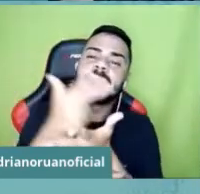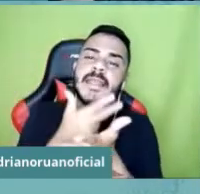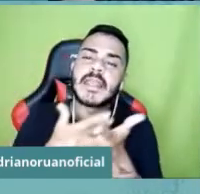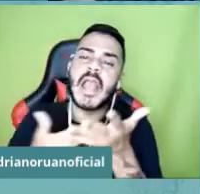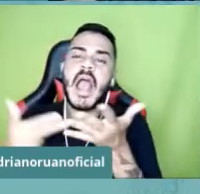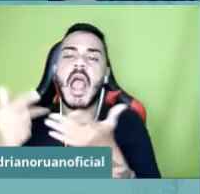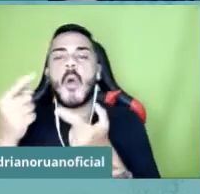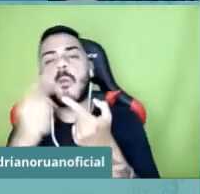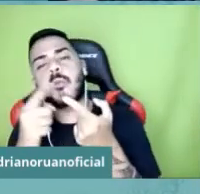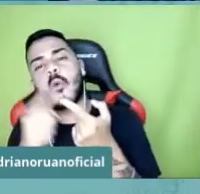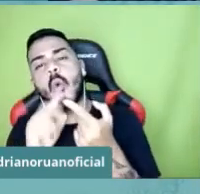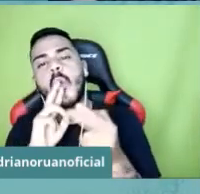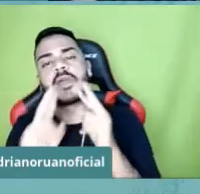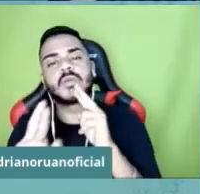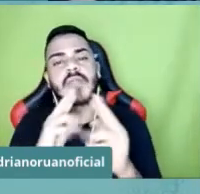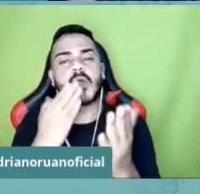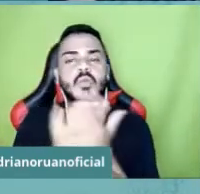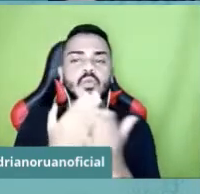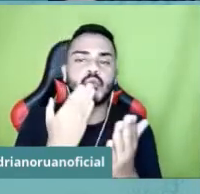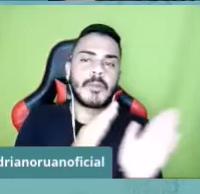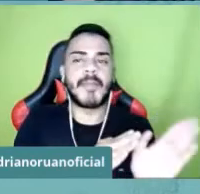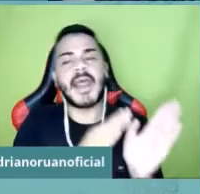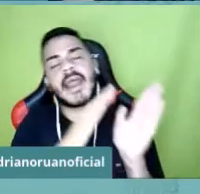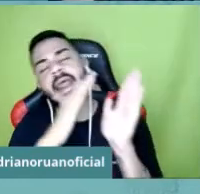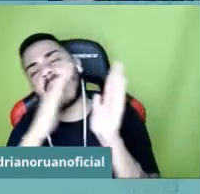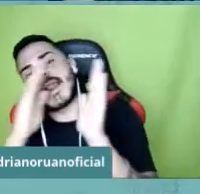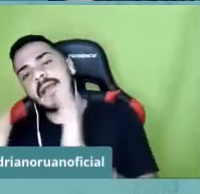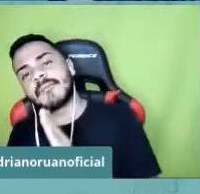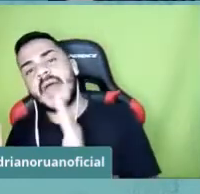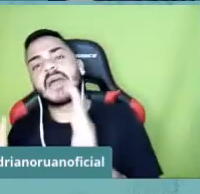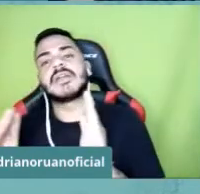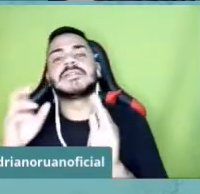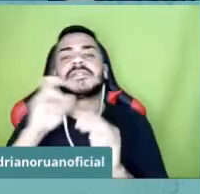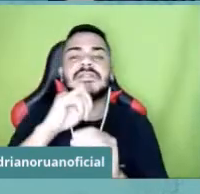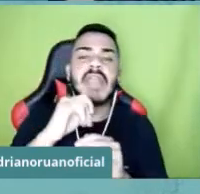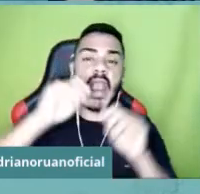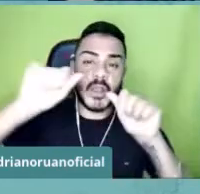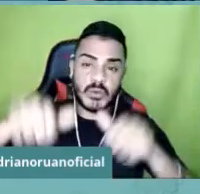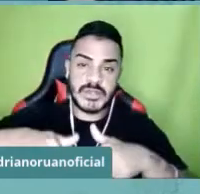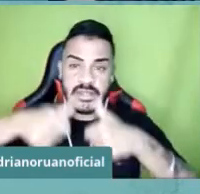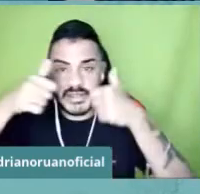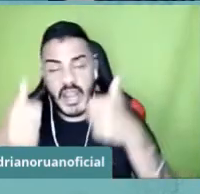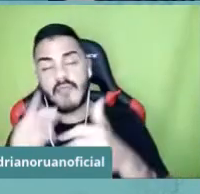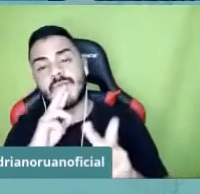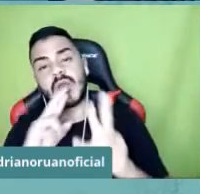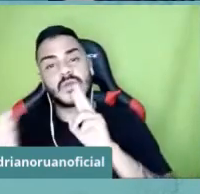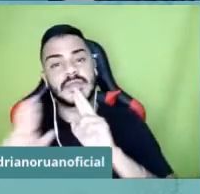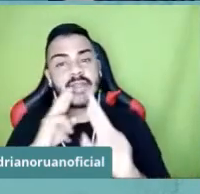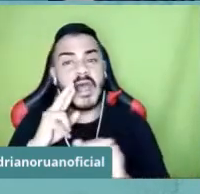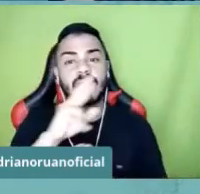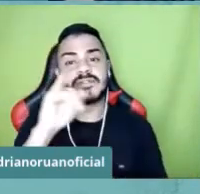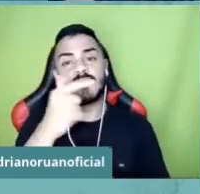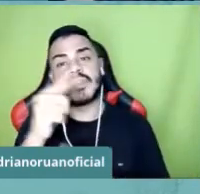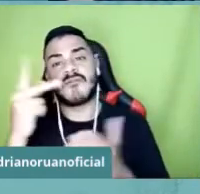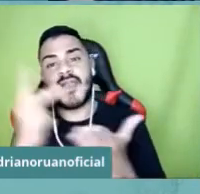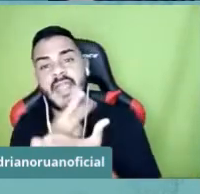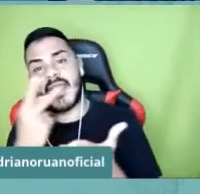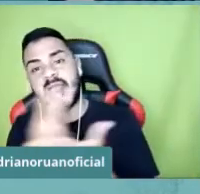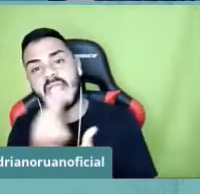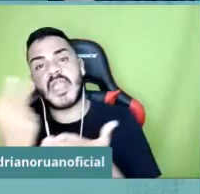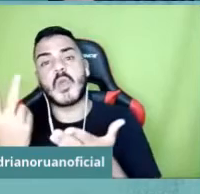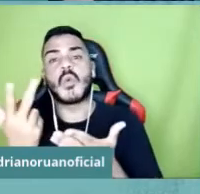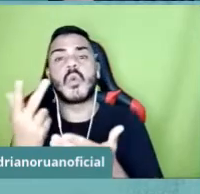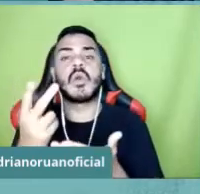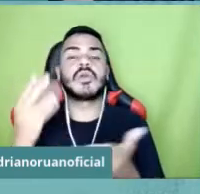resultados desses estudos, se os estudos de fato confirmam aqueles resultados, se não teve nenhum erro no desenho do estudo,